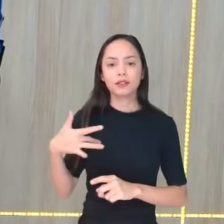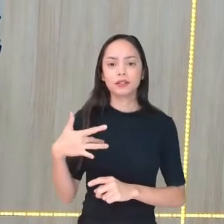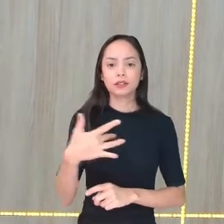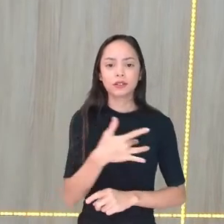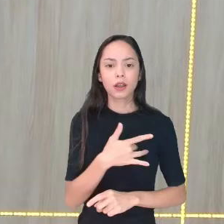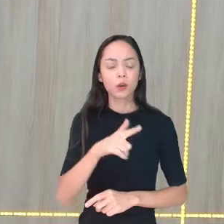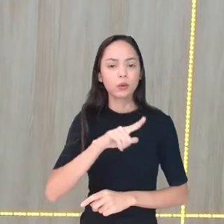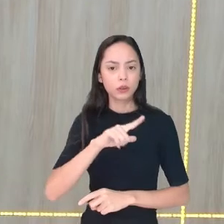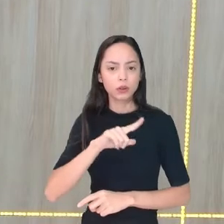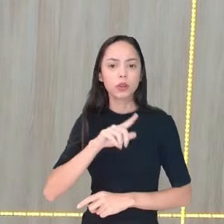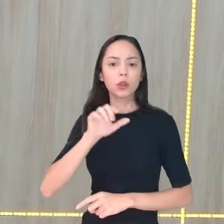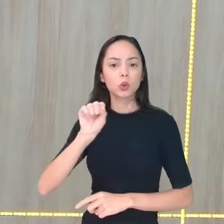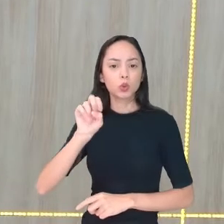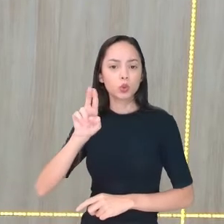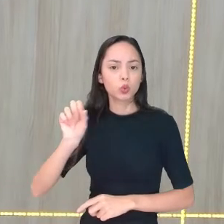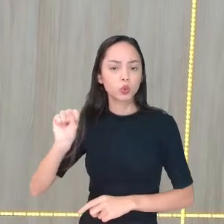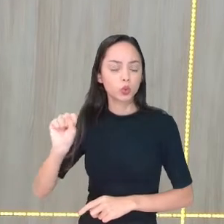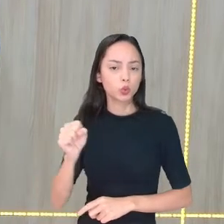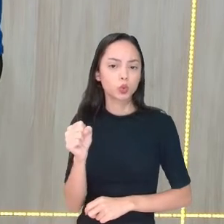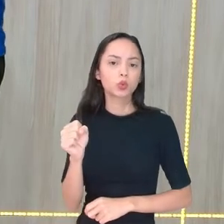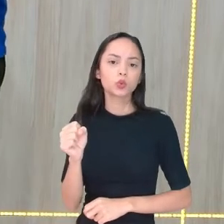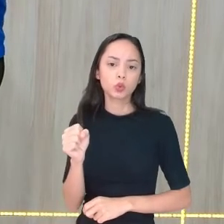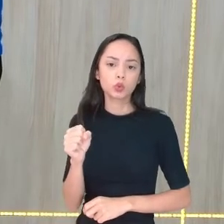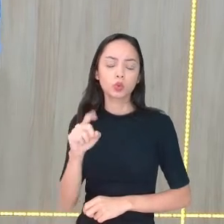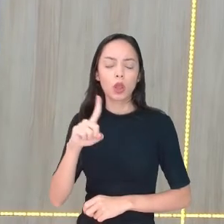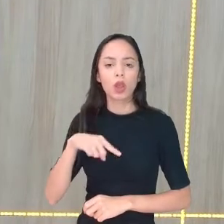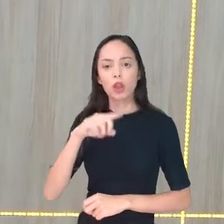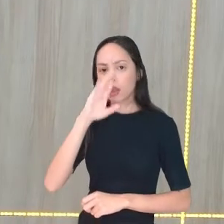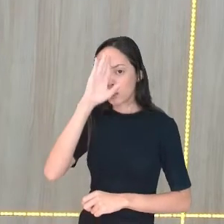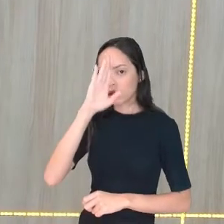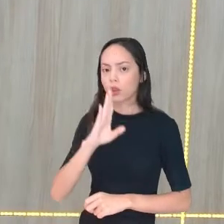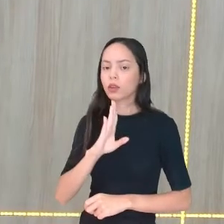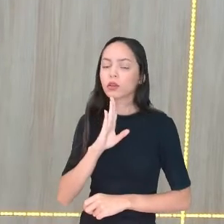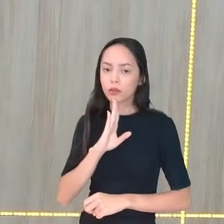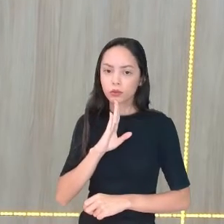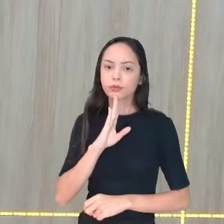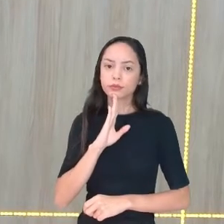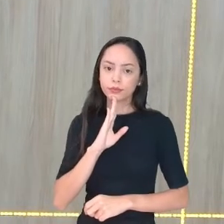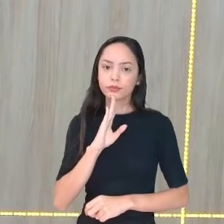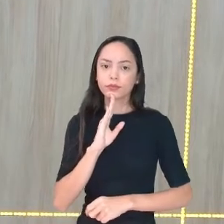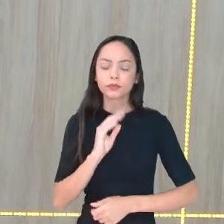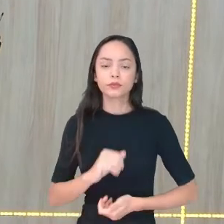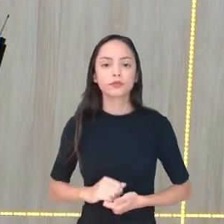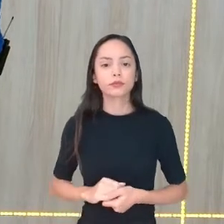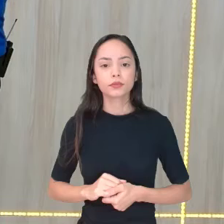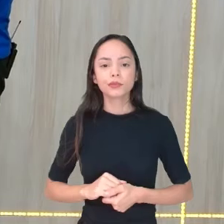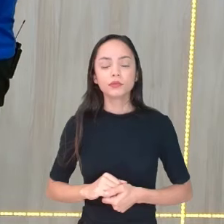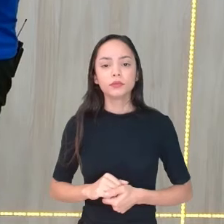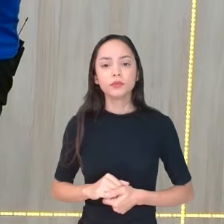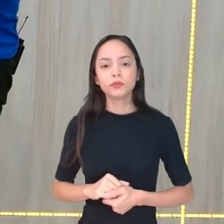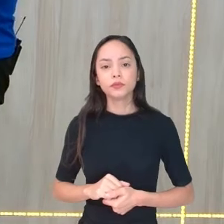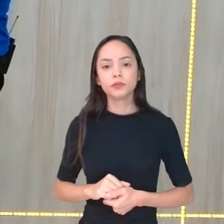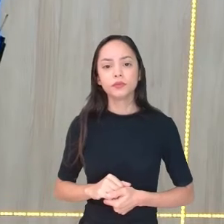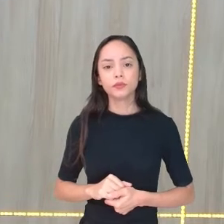o SUS, né? Que tem a rede de saúde gratuita e pública, tá? Sistema Único de